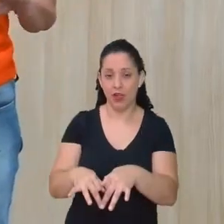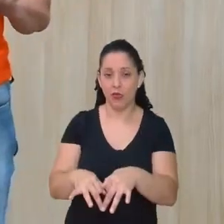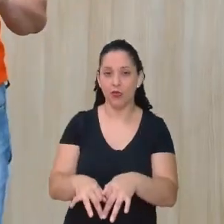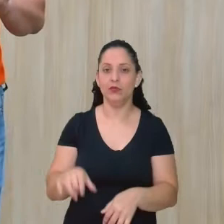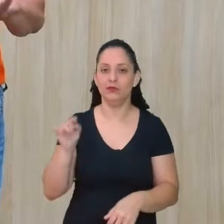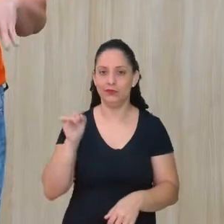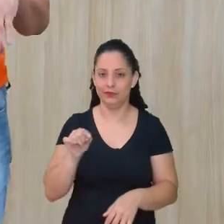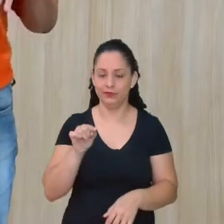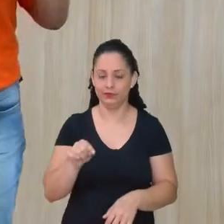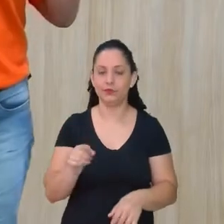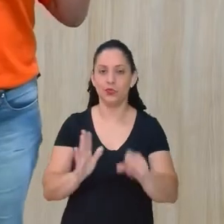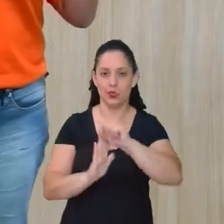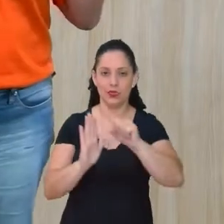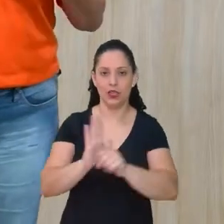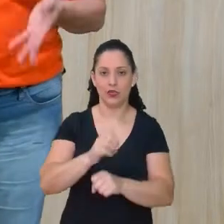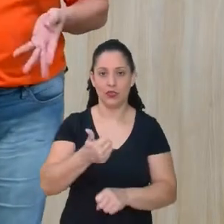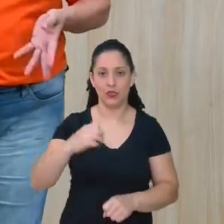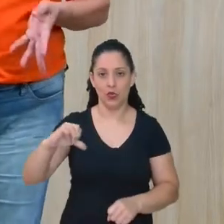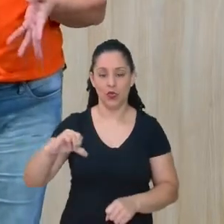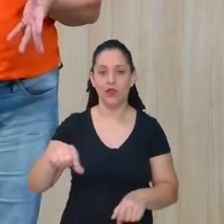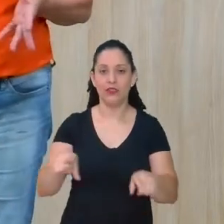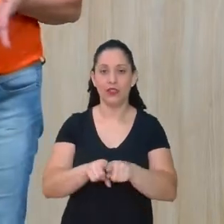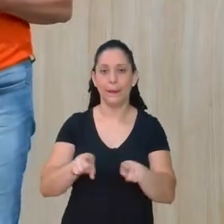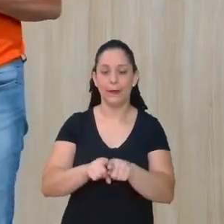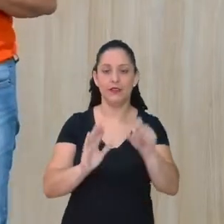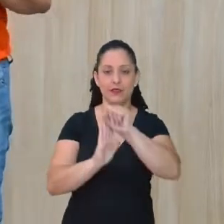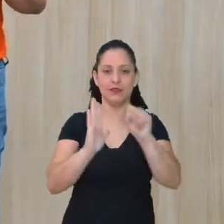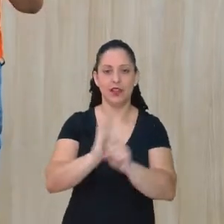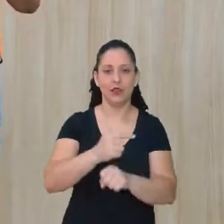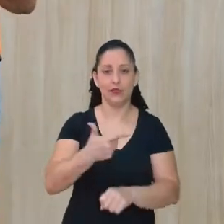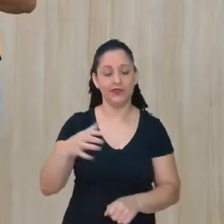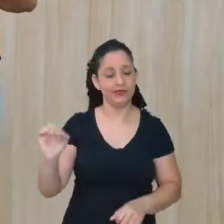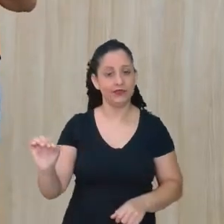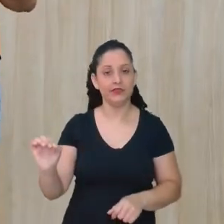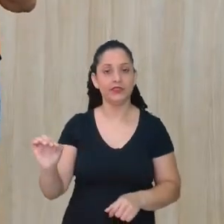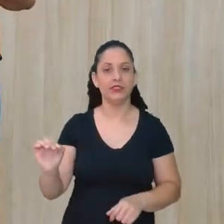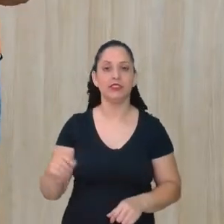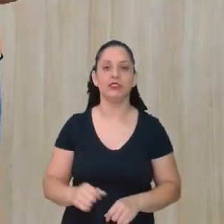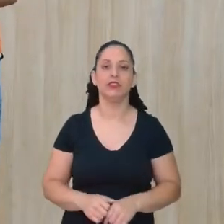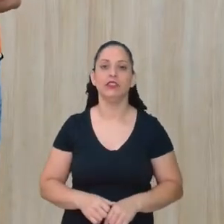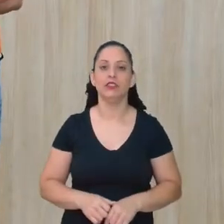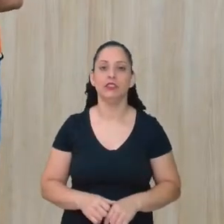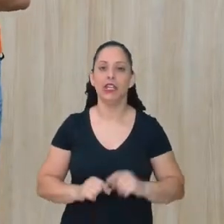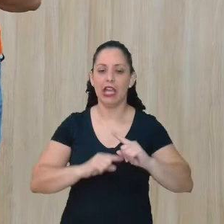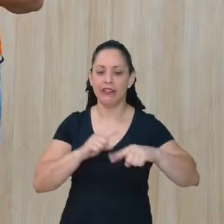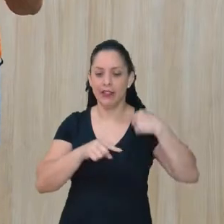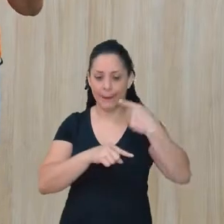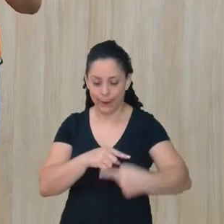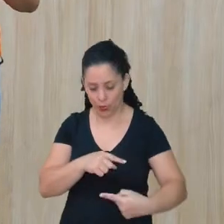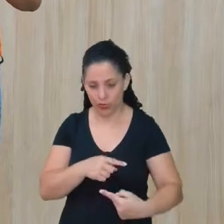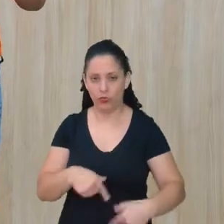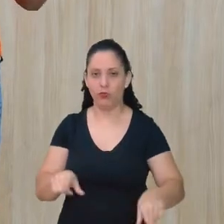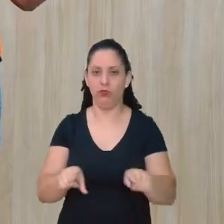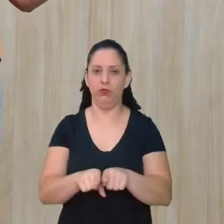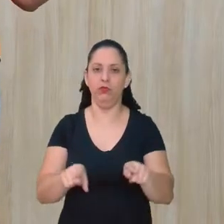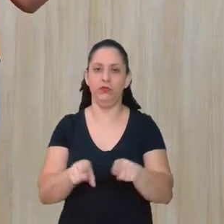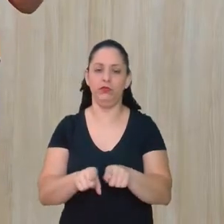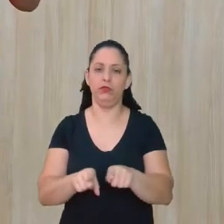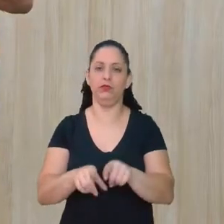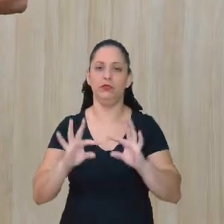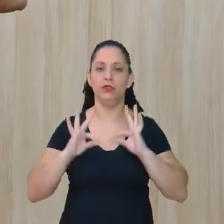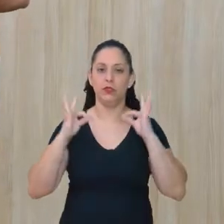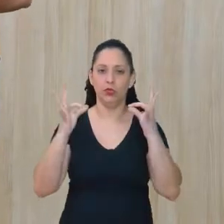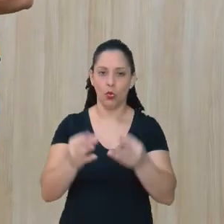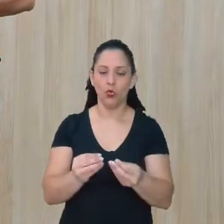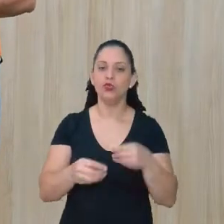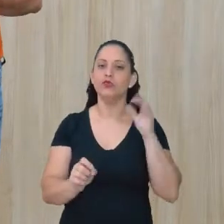ainda século XIX, o Grotowski no século XX, tá? E depois o Brecht também, todos eles